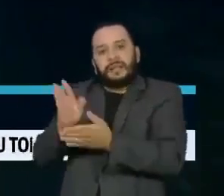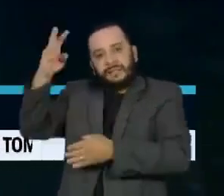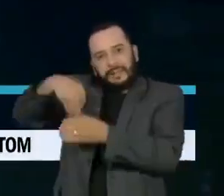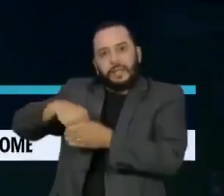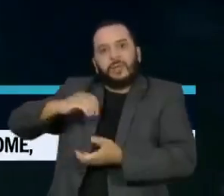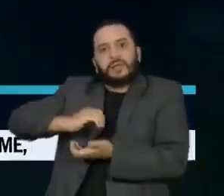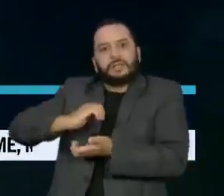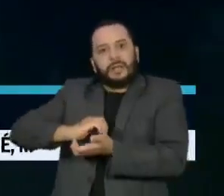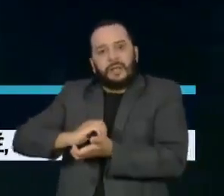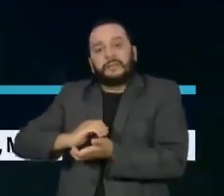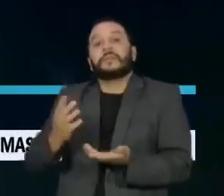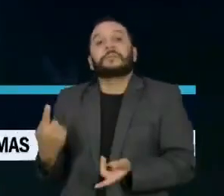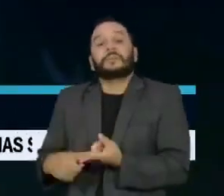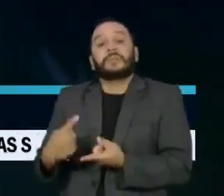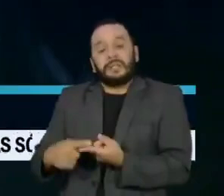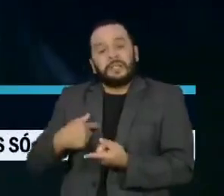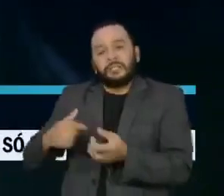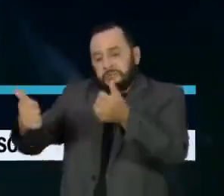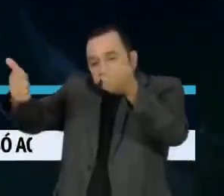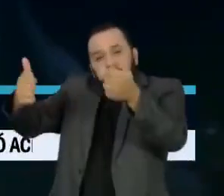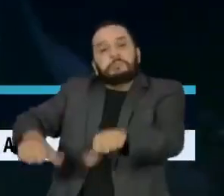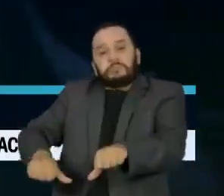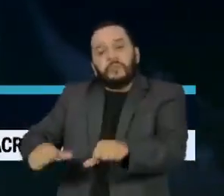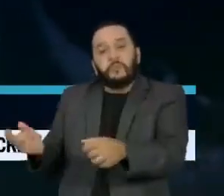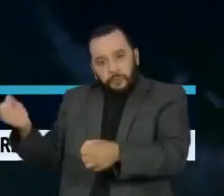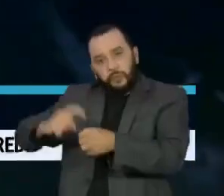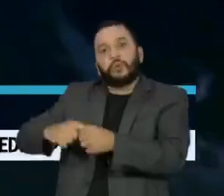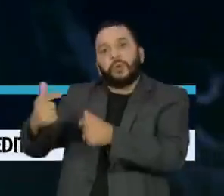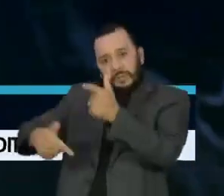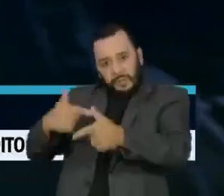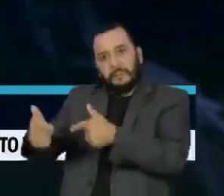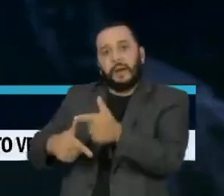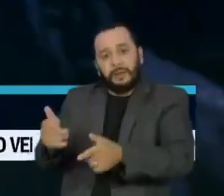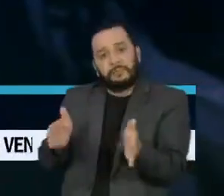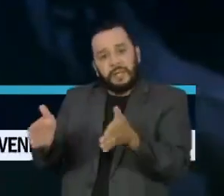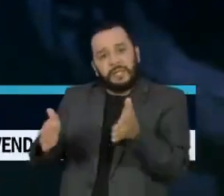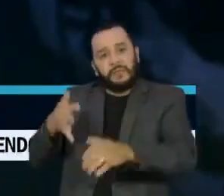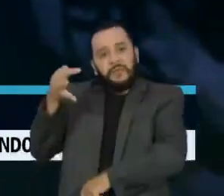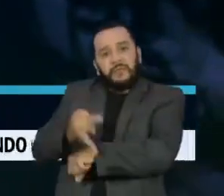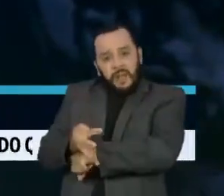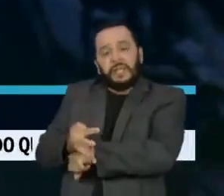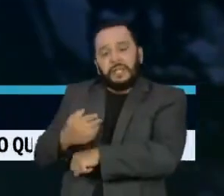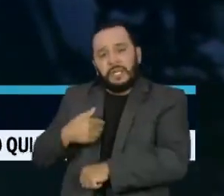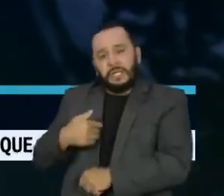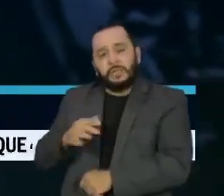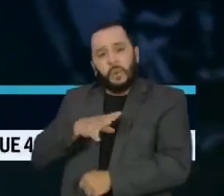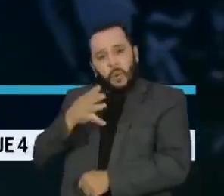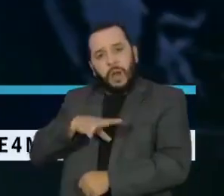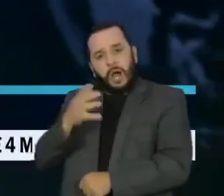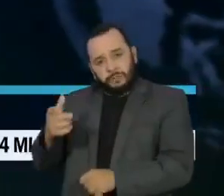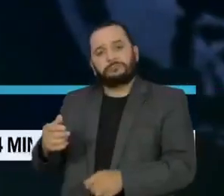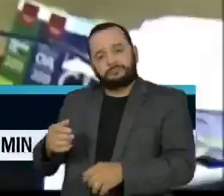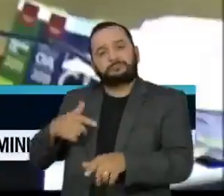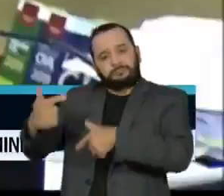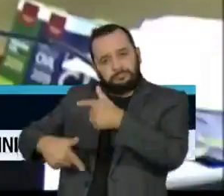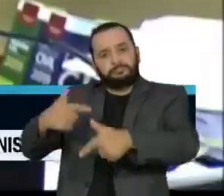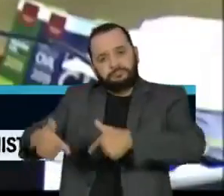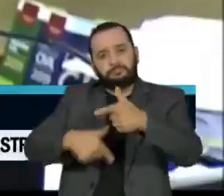neste início de ano. É que eles suspenderam as férias e voltaram ao trabalho durante o recesso da mais alta instância da justiça